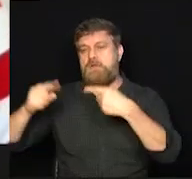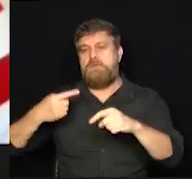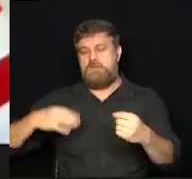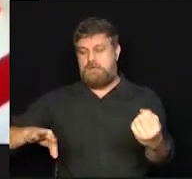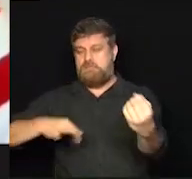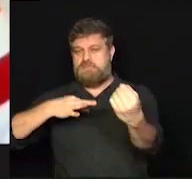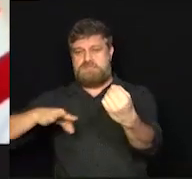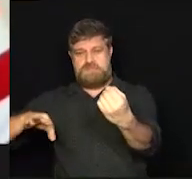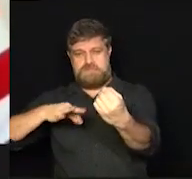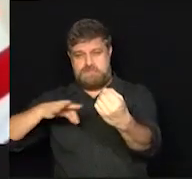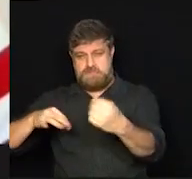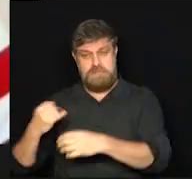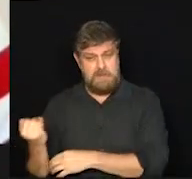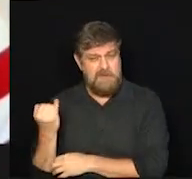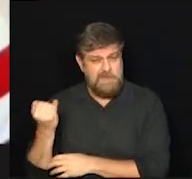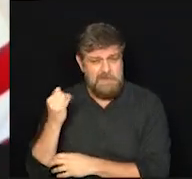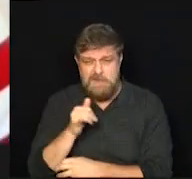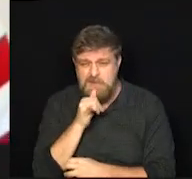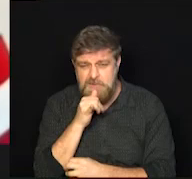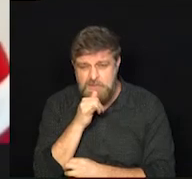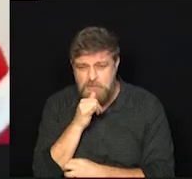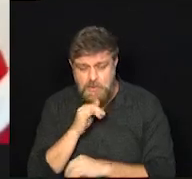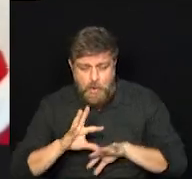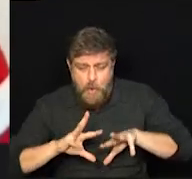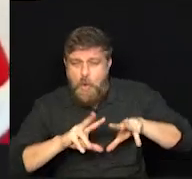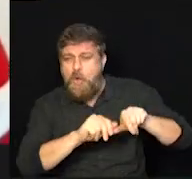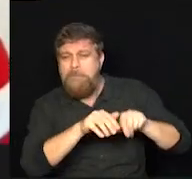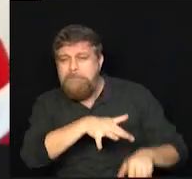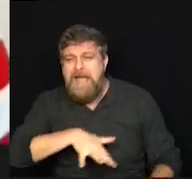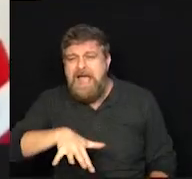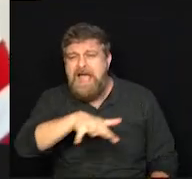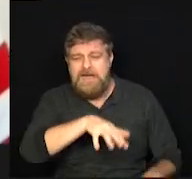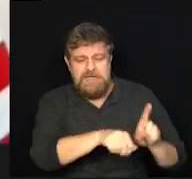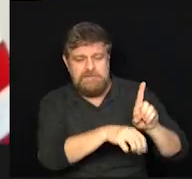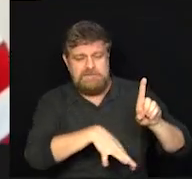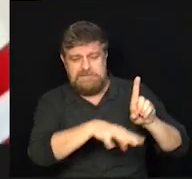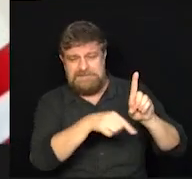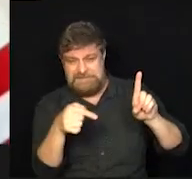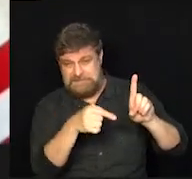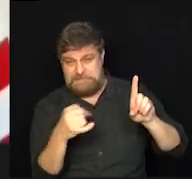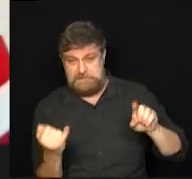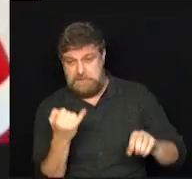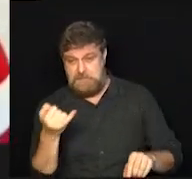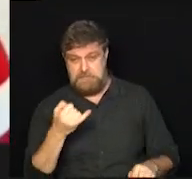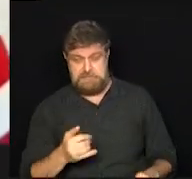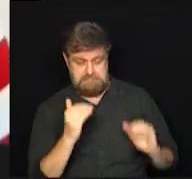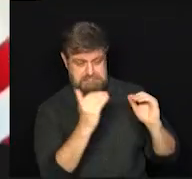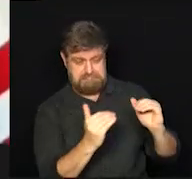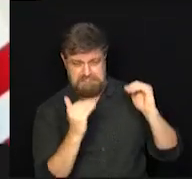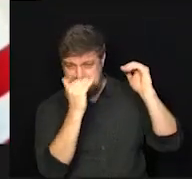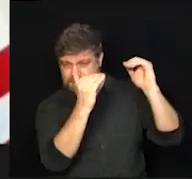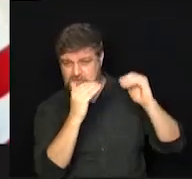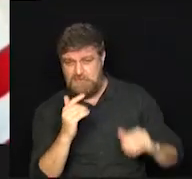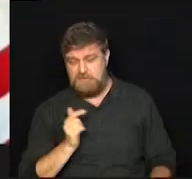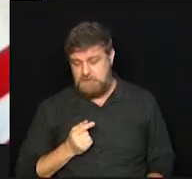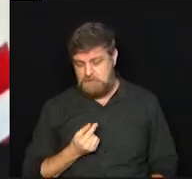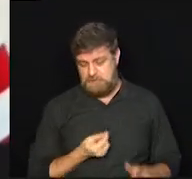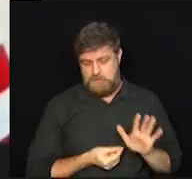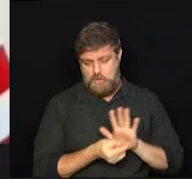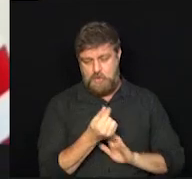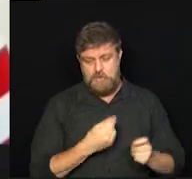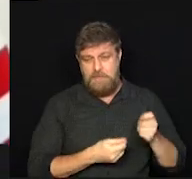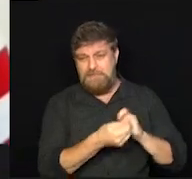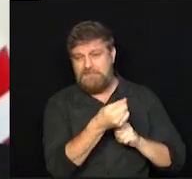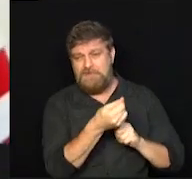também a importância ou qualquer outro setor da sociedade que a gente pode considerar mais privilegiado em termos econômicos